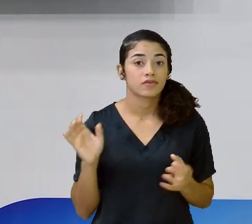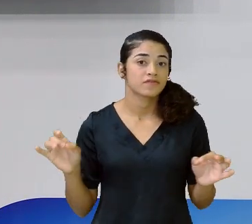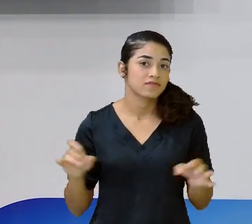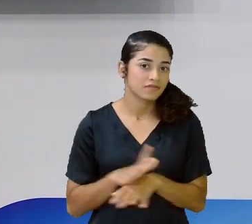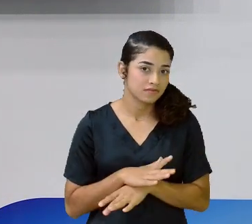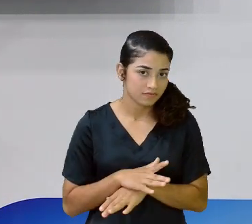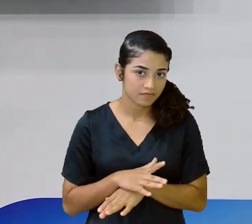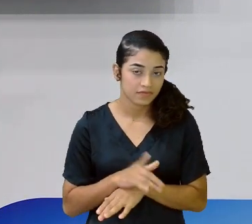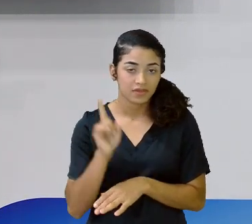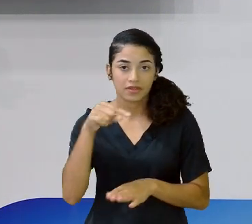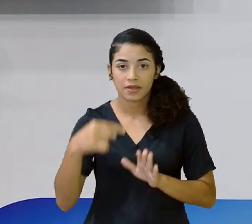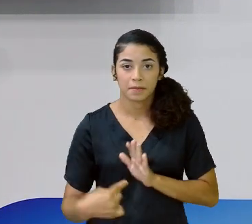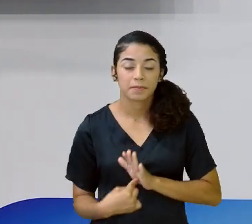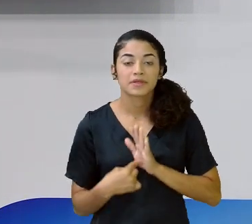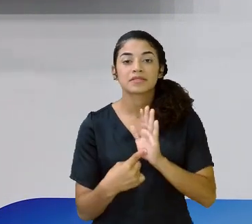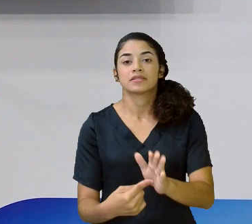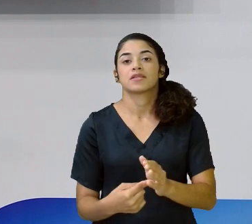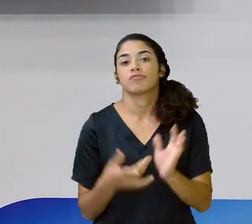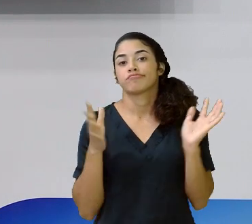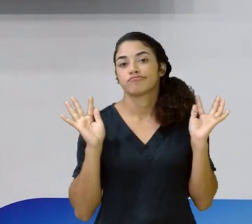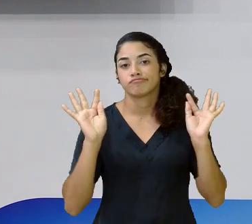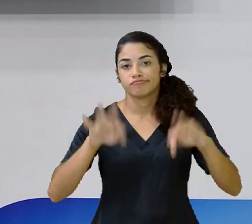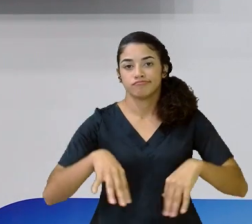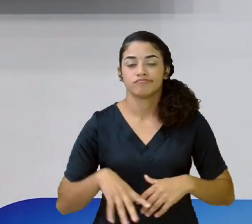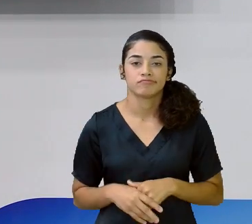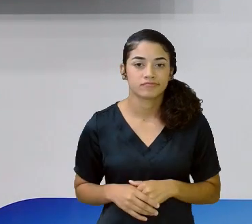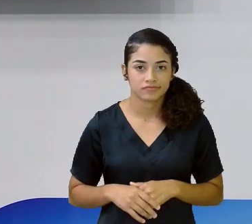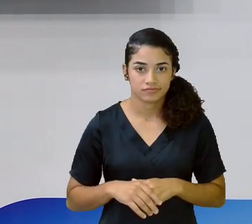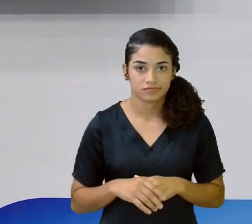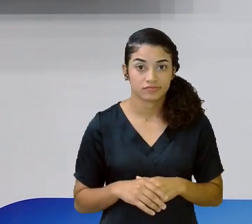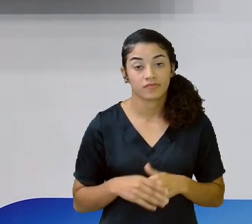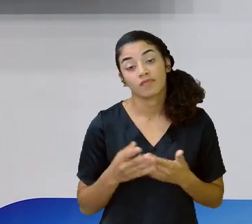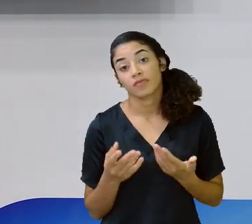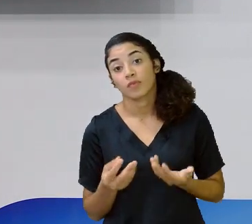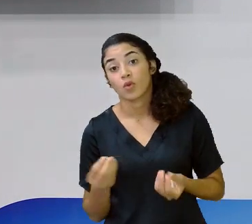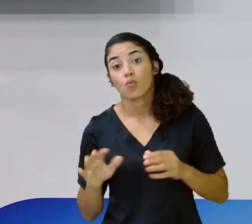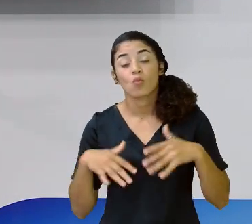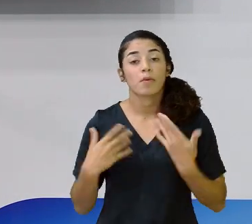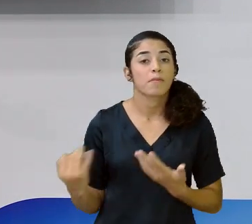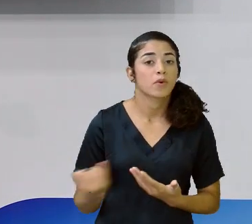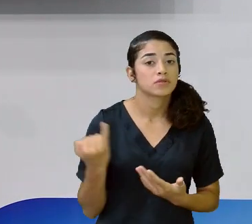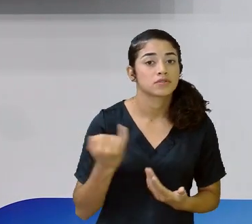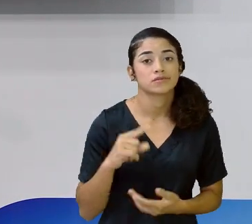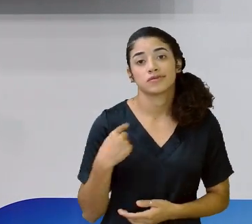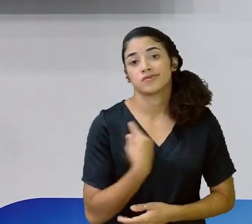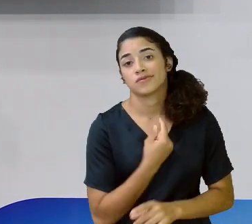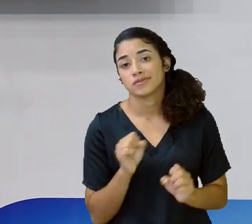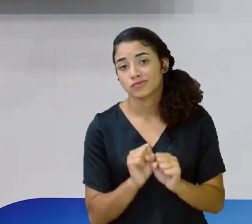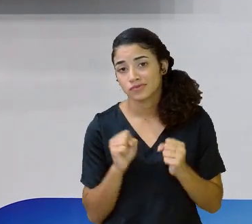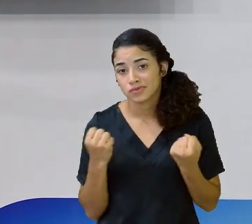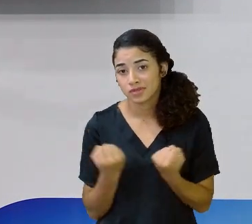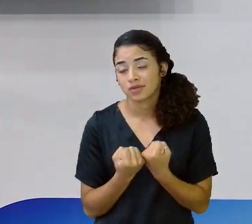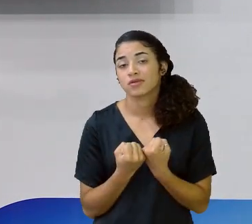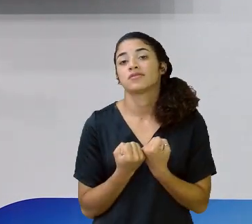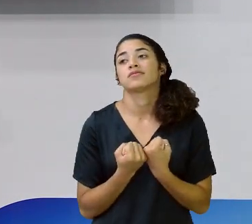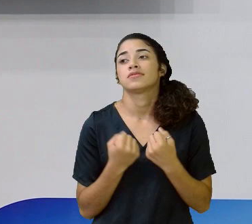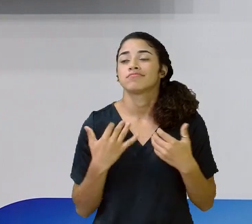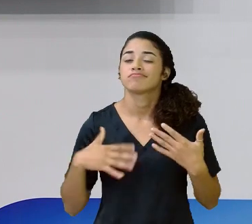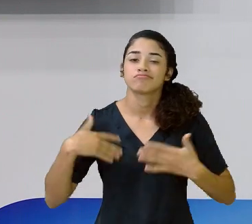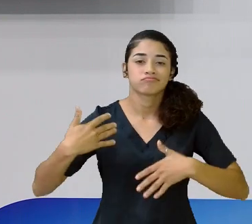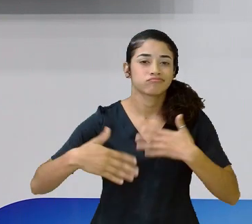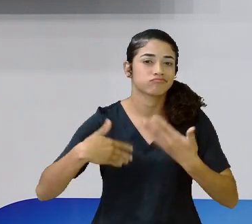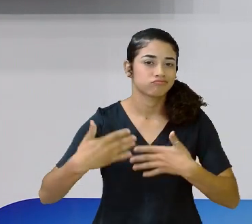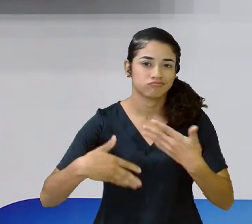que é apresentar um fim, como foi o final da vida dela, qual foi a importância dela na nossa sociedade, e assim,